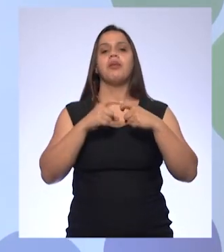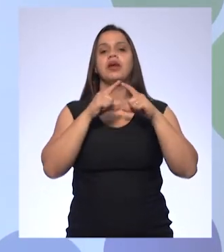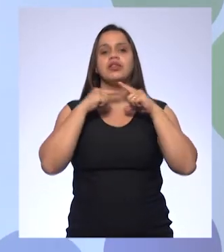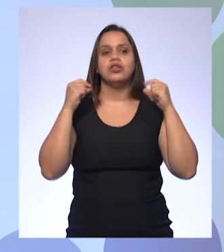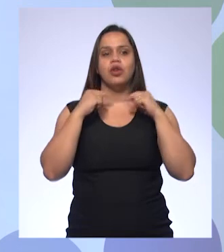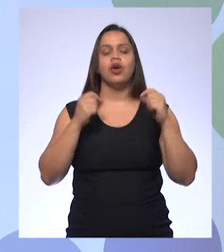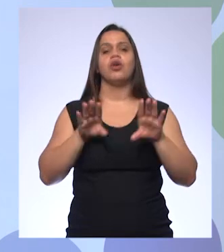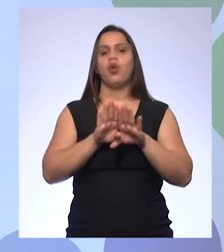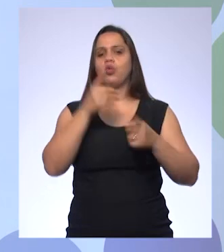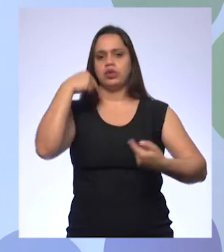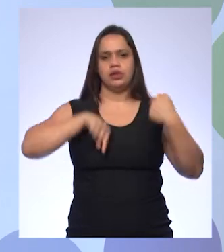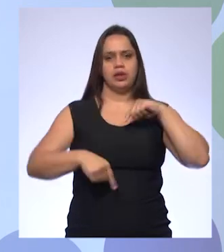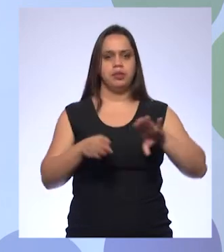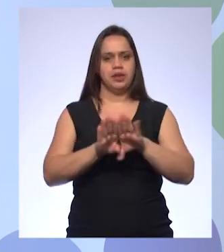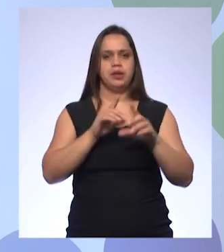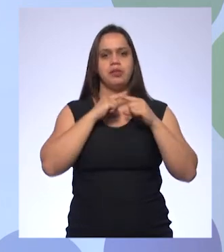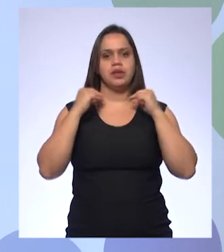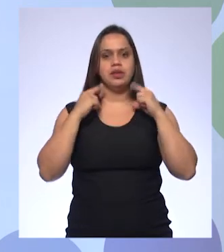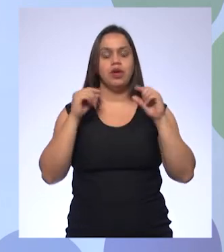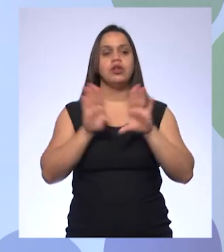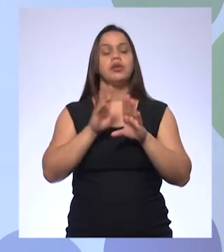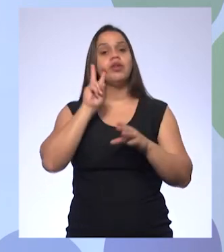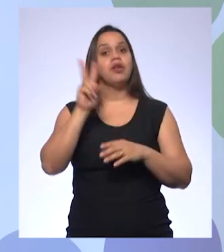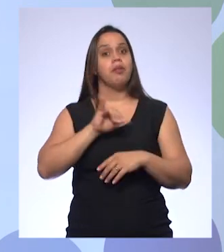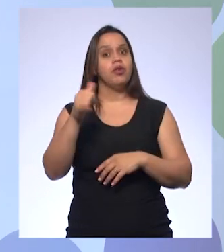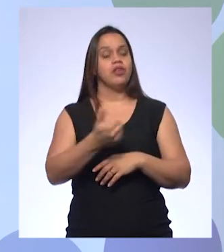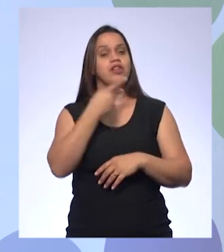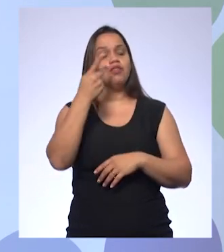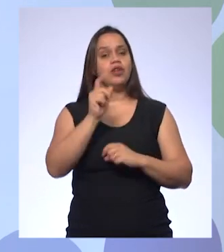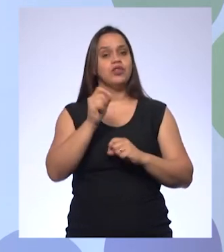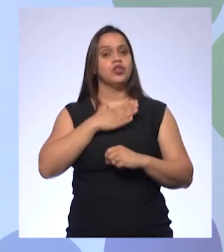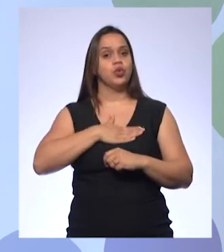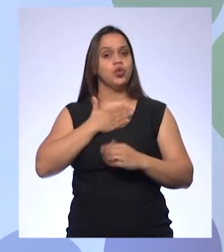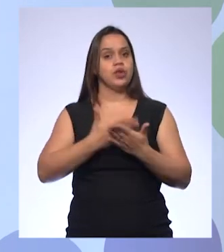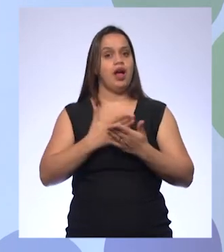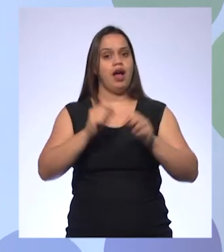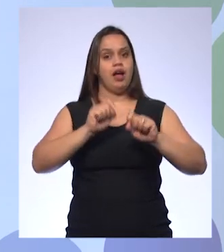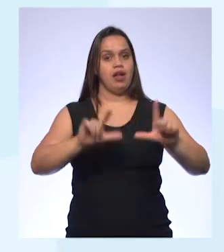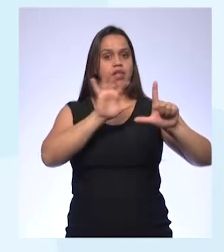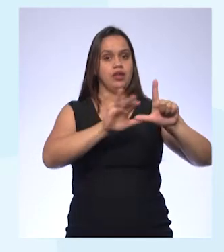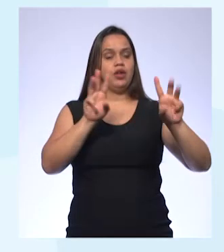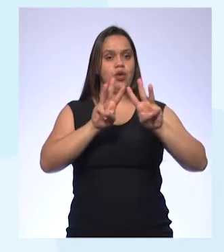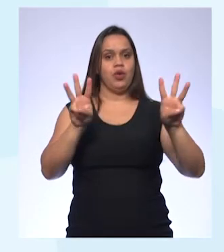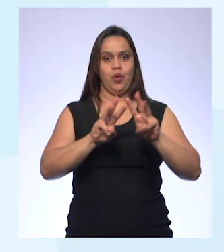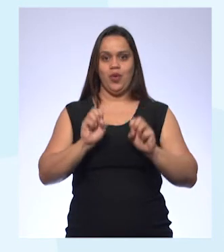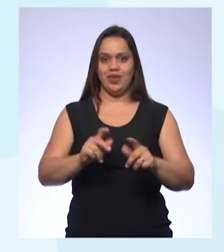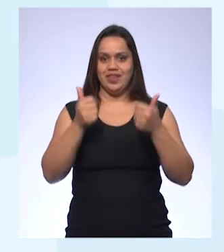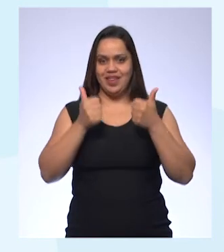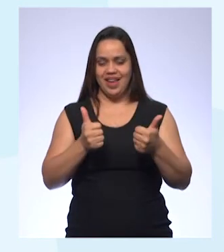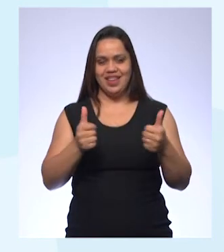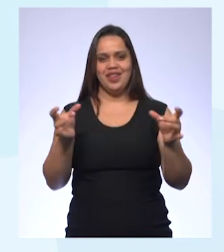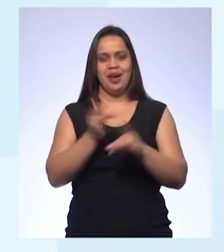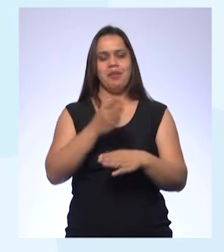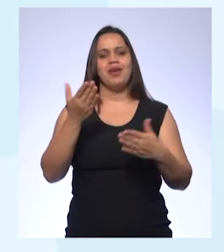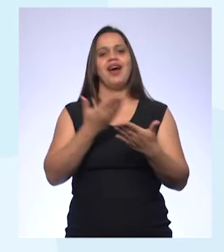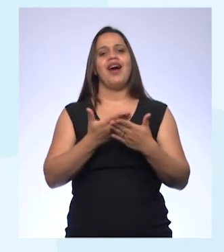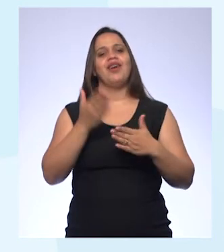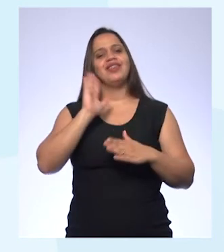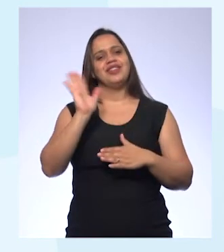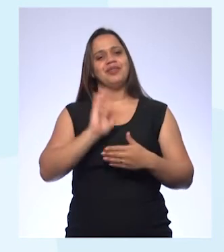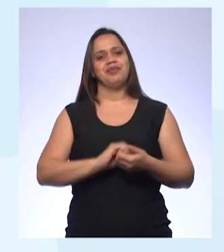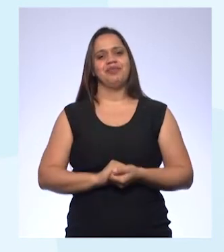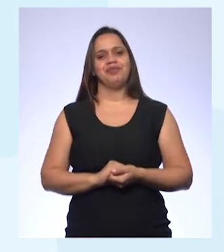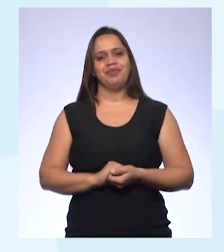o que alguns já colocaram aqui, aproveita e diz aí o que você gostou da aula acessando aí o link ou pelo QR Code, tá bom? A gente vai ficando por aí, valeu.